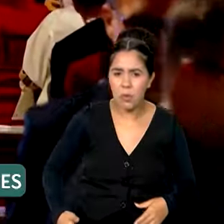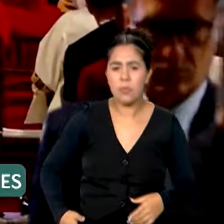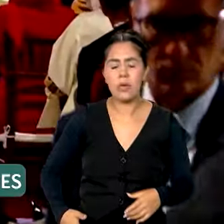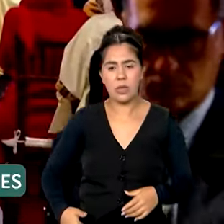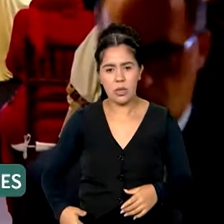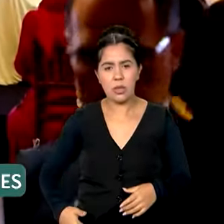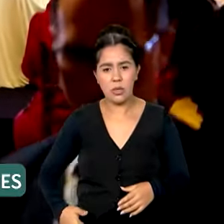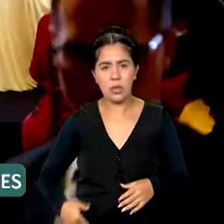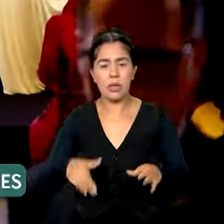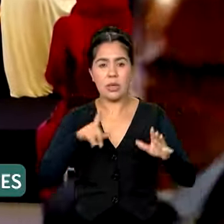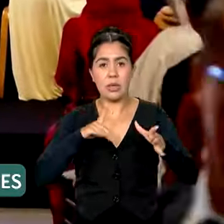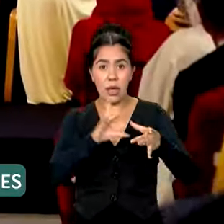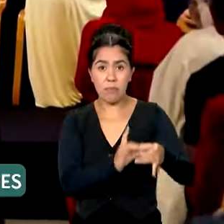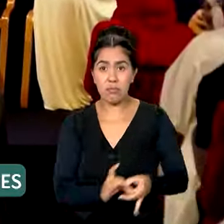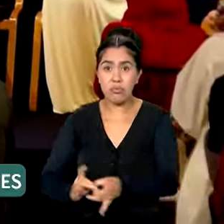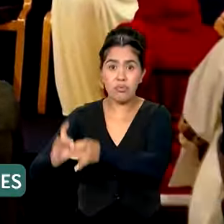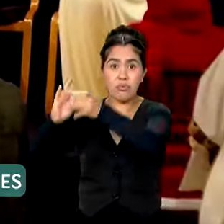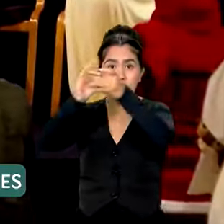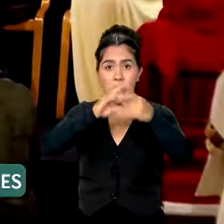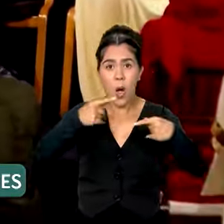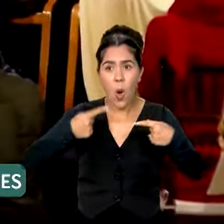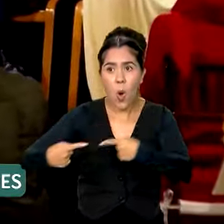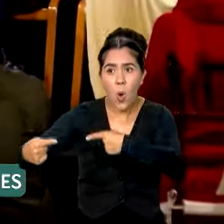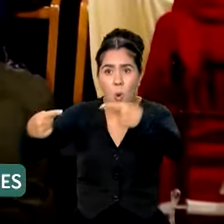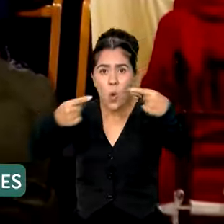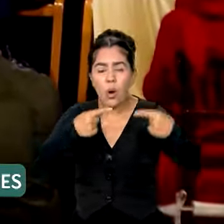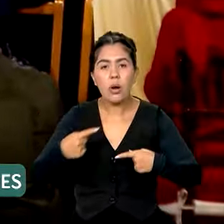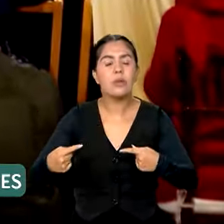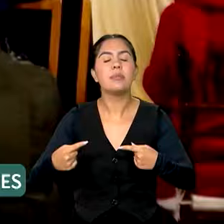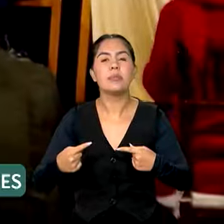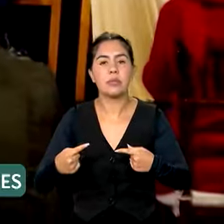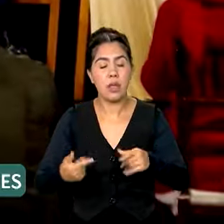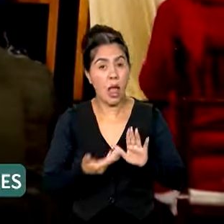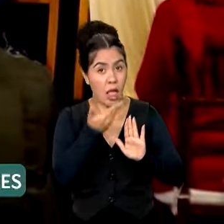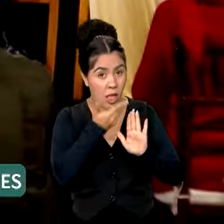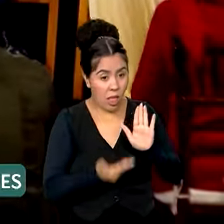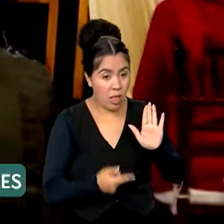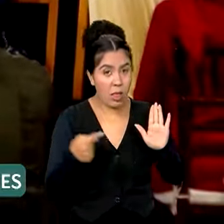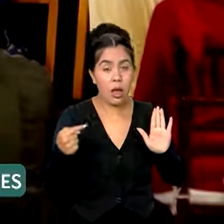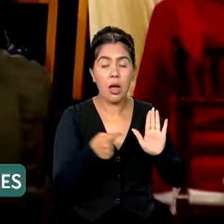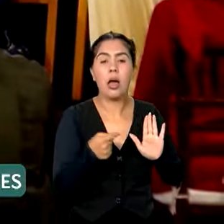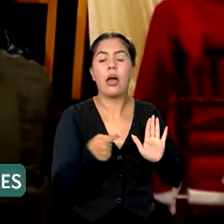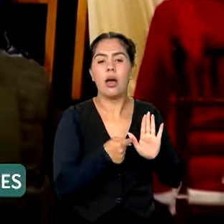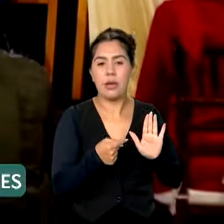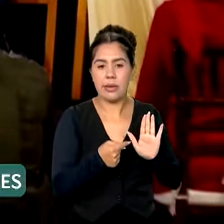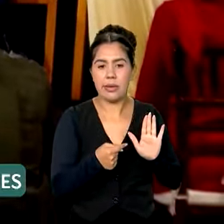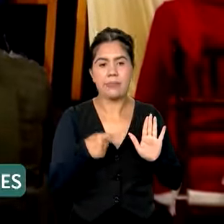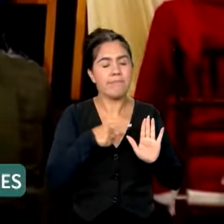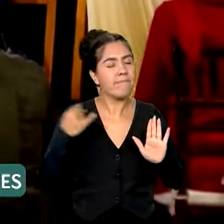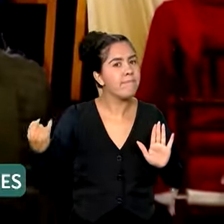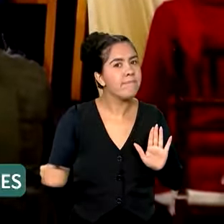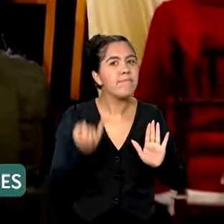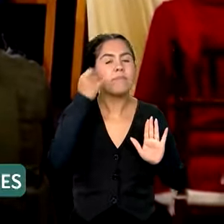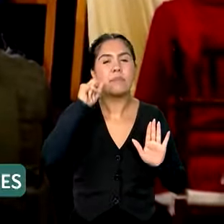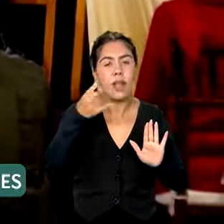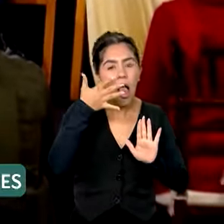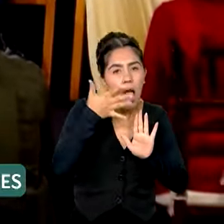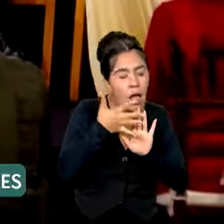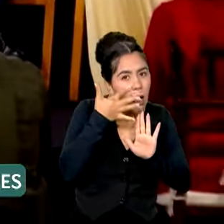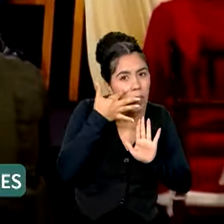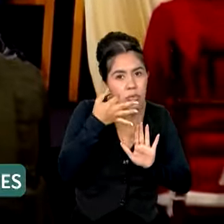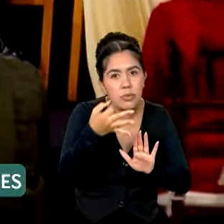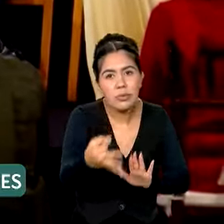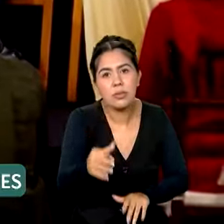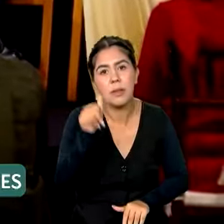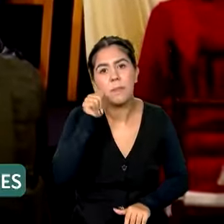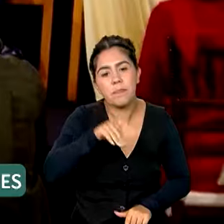que essa cesta que a Aliança Global vai ter, ela obrigatoriamente, eu acho que isso é imprescindível, ela olhe para as meninas e